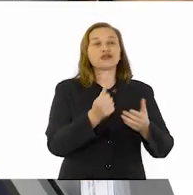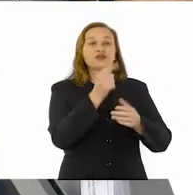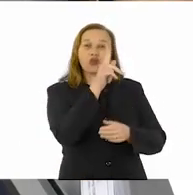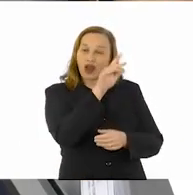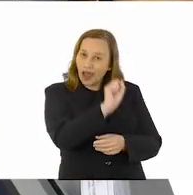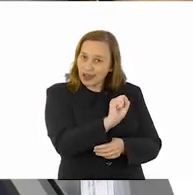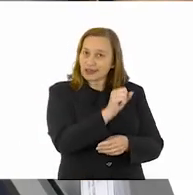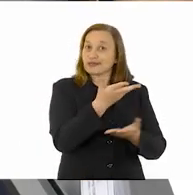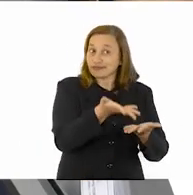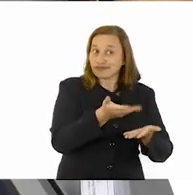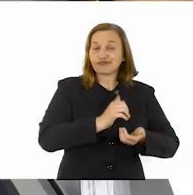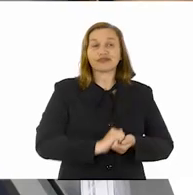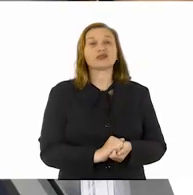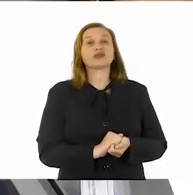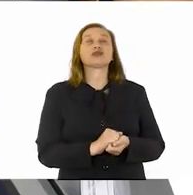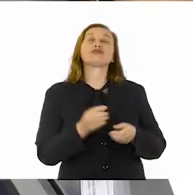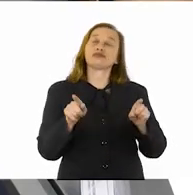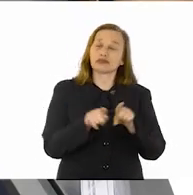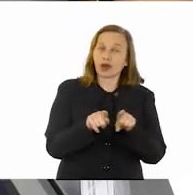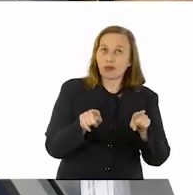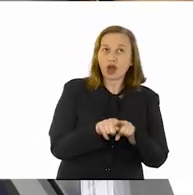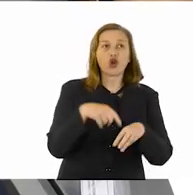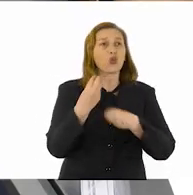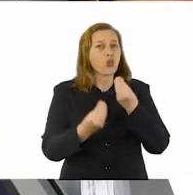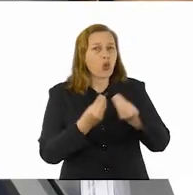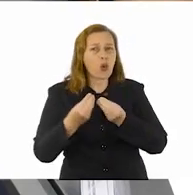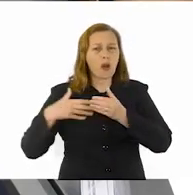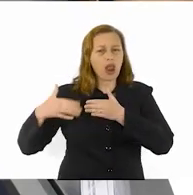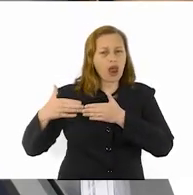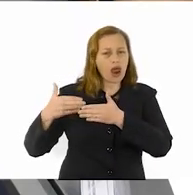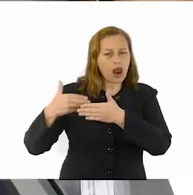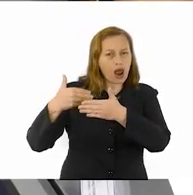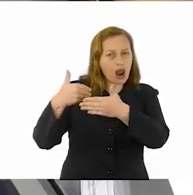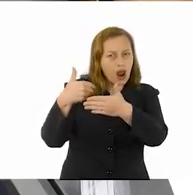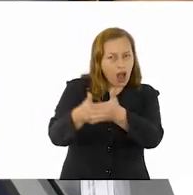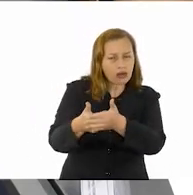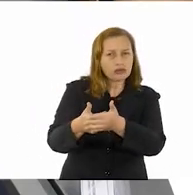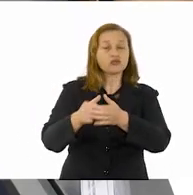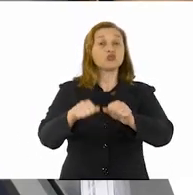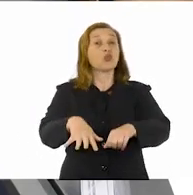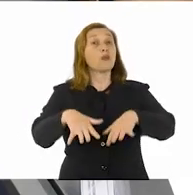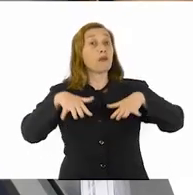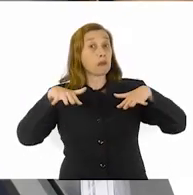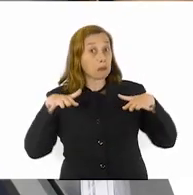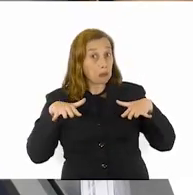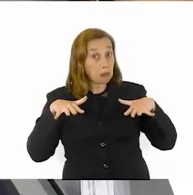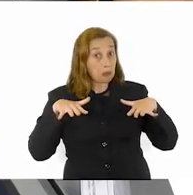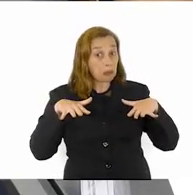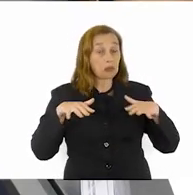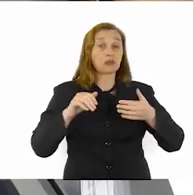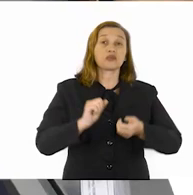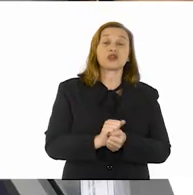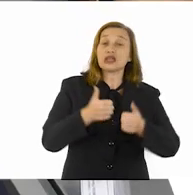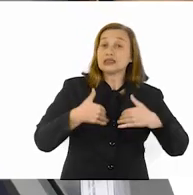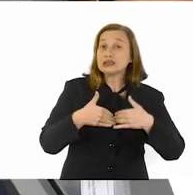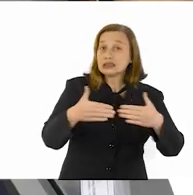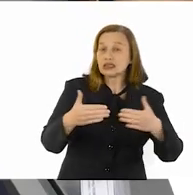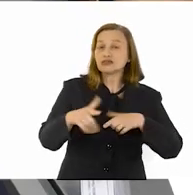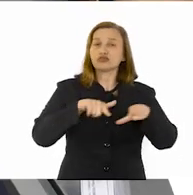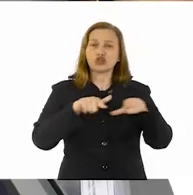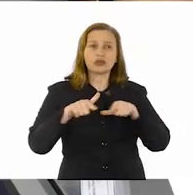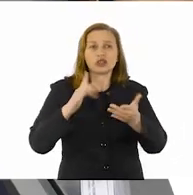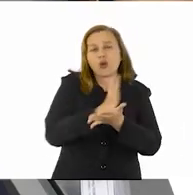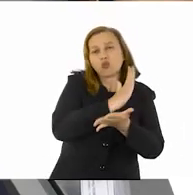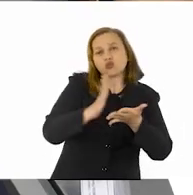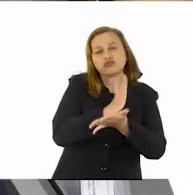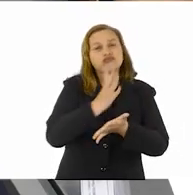principalmente no que diz respeito aos processos regulatórios do gás do serviço de concessionário de gás assim como ao longo do